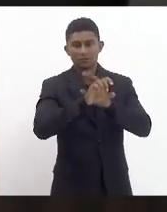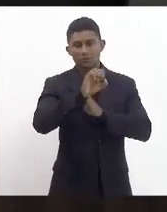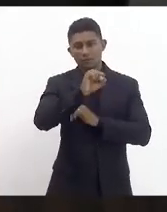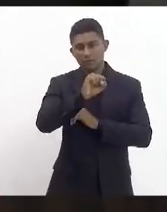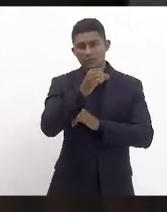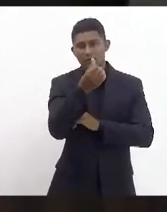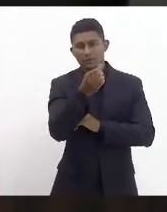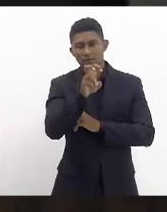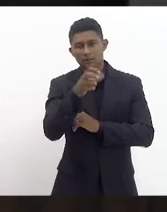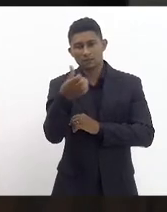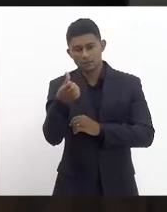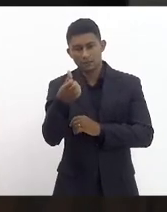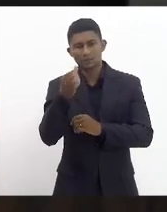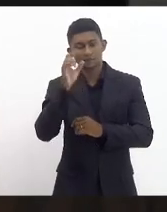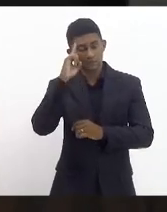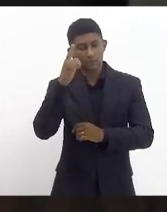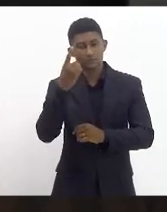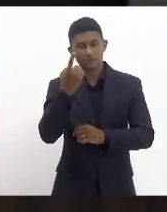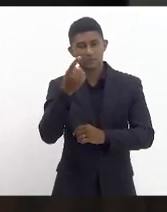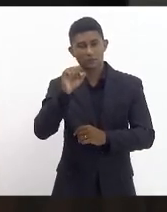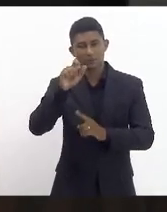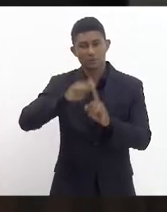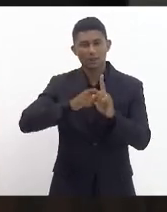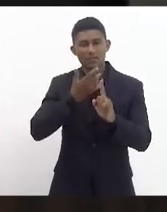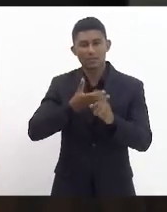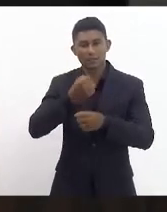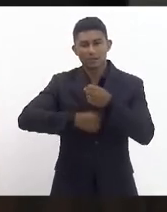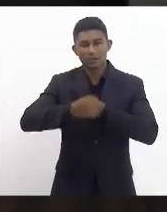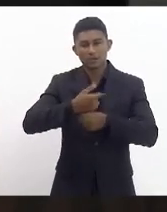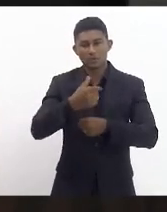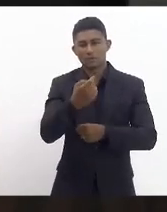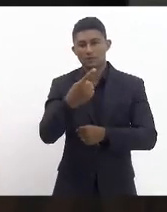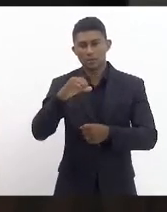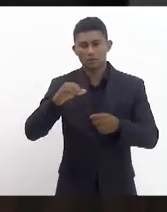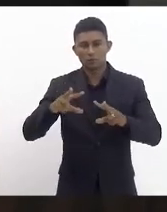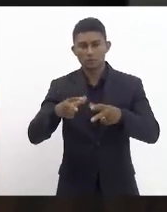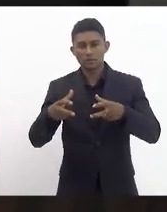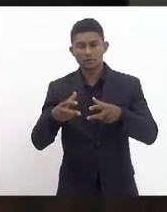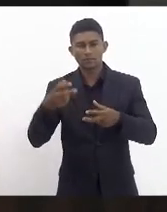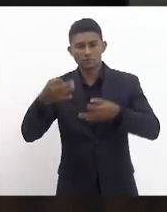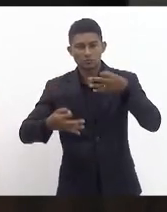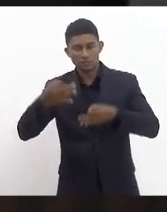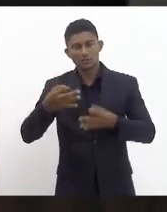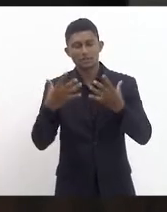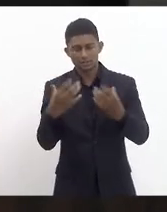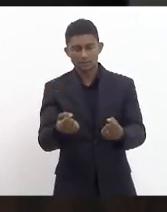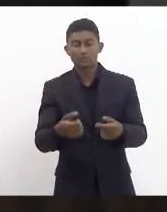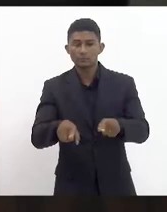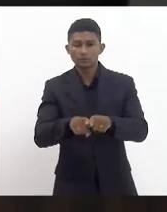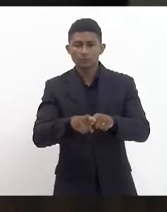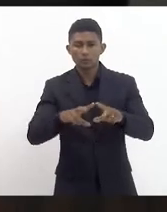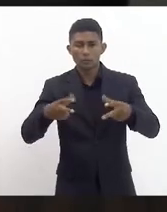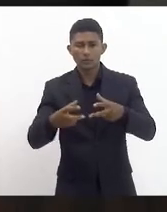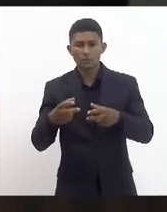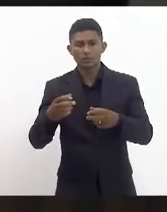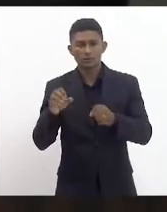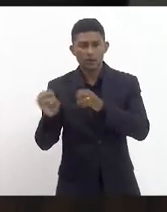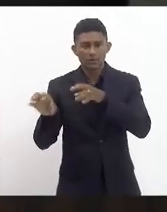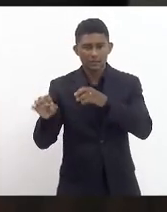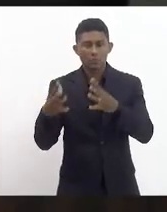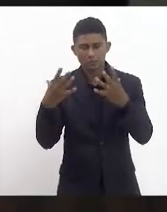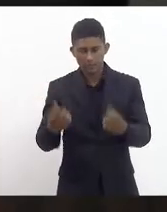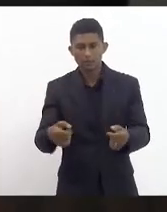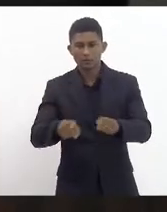8.656, de 18 de dezembro de 19. Pareceres da Comissão de Constituição e Justiça pela constitucionalidade, educação, favorável. Ciência e tecnologia, favorável